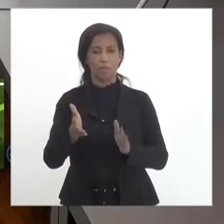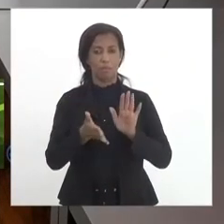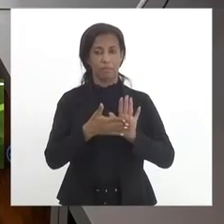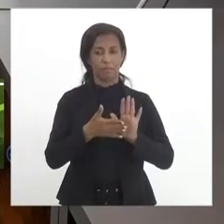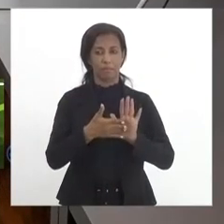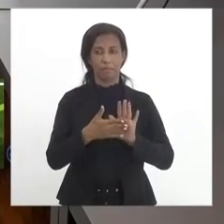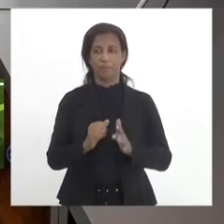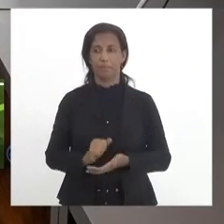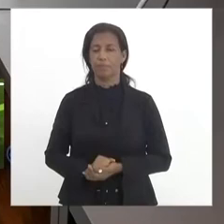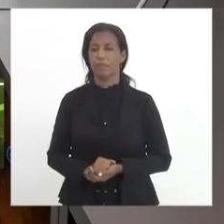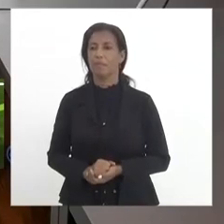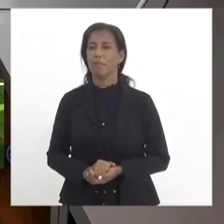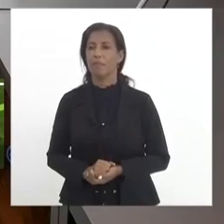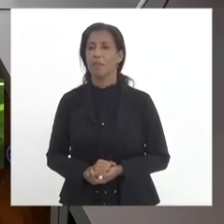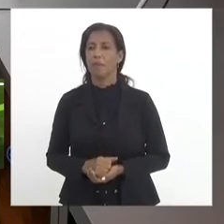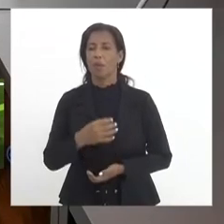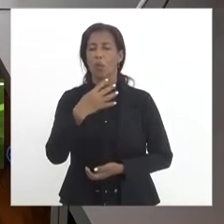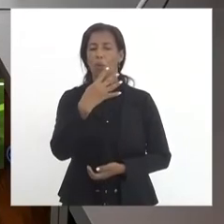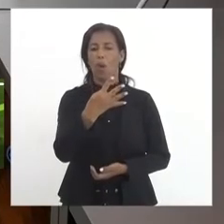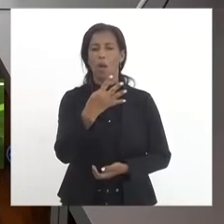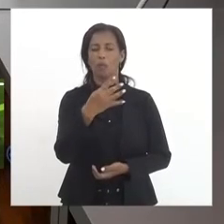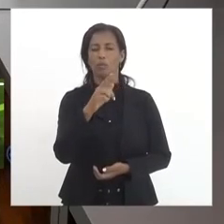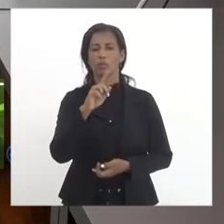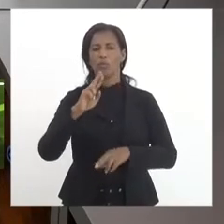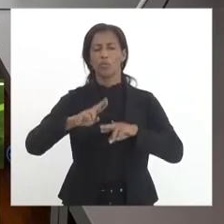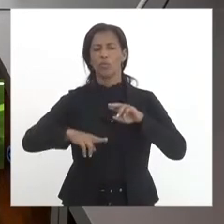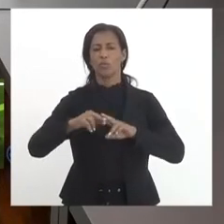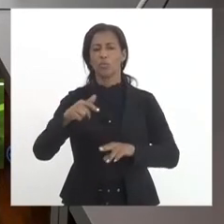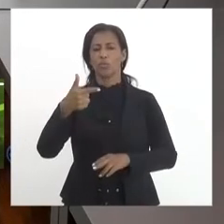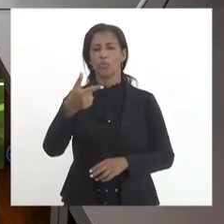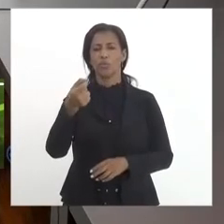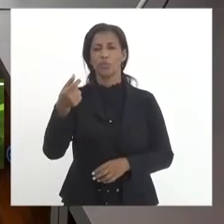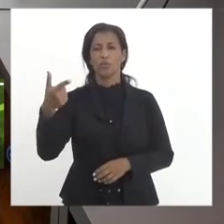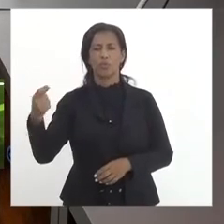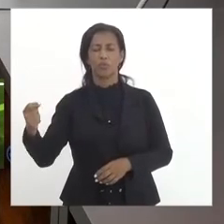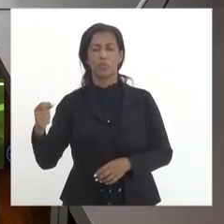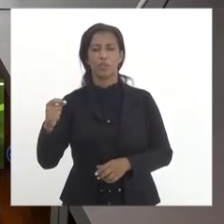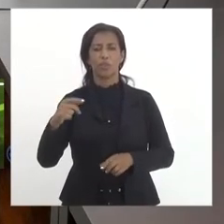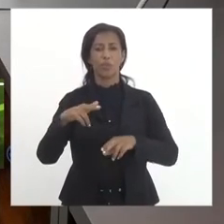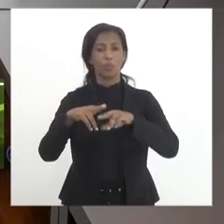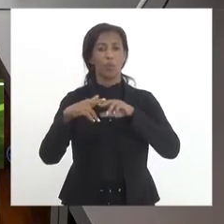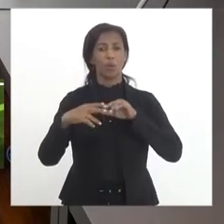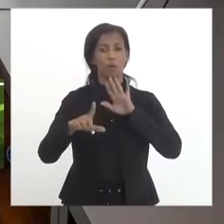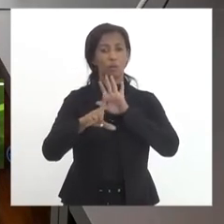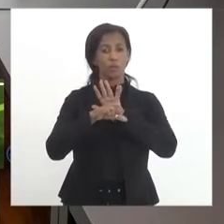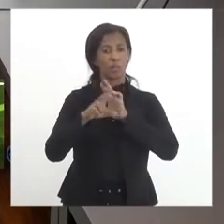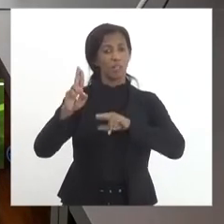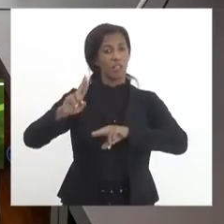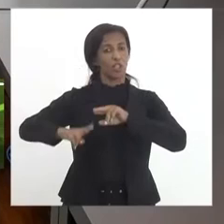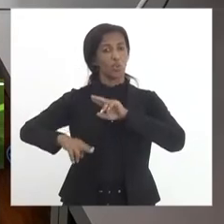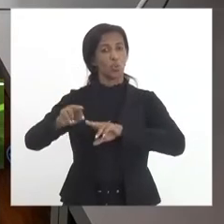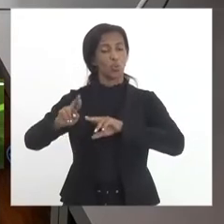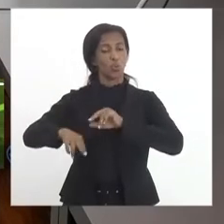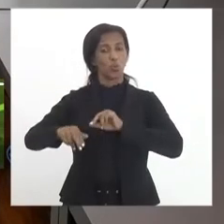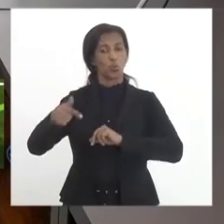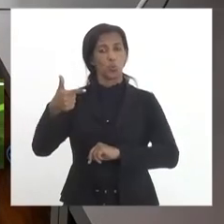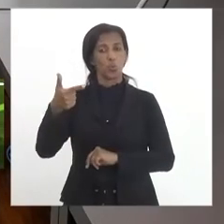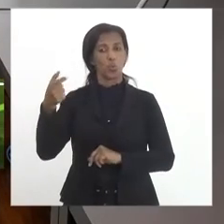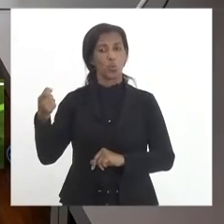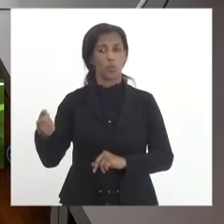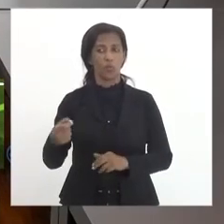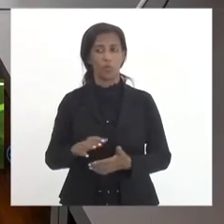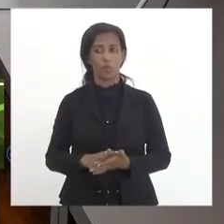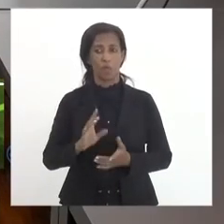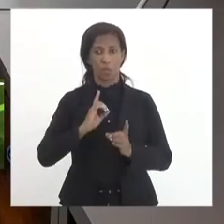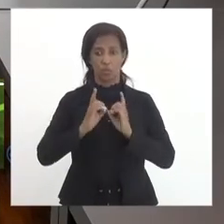sugerido em plenário na sessão de 4/6/2021, prejudicabilidade por conta da lei 8924 de julho de 20. Está certo.